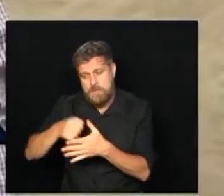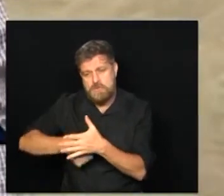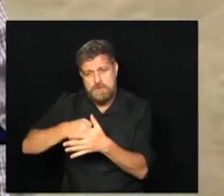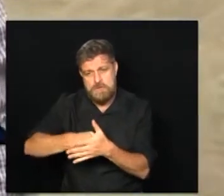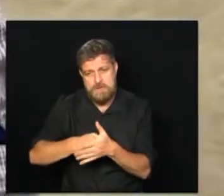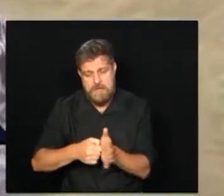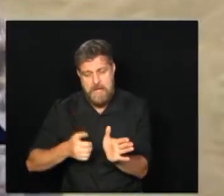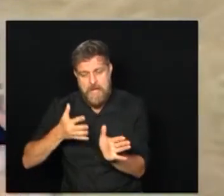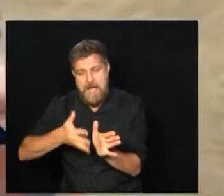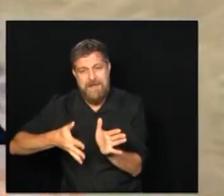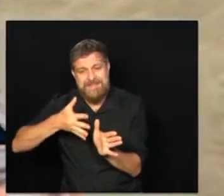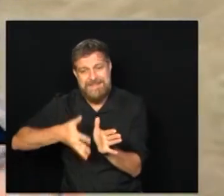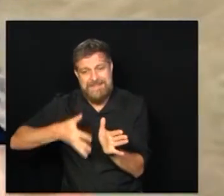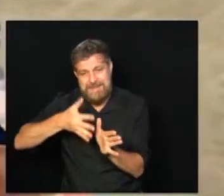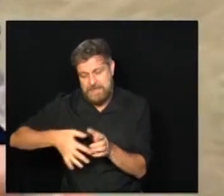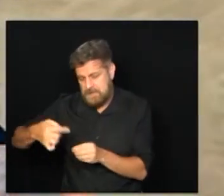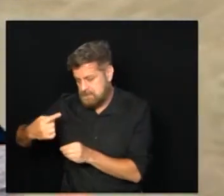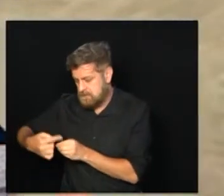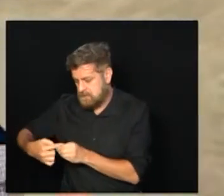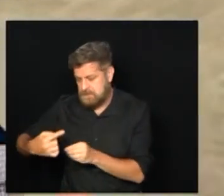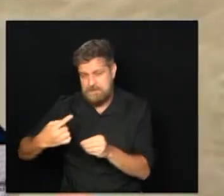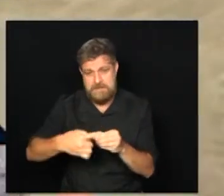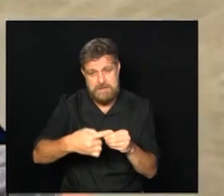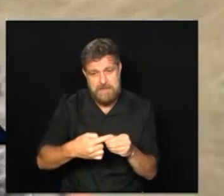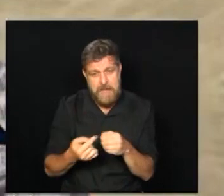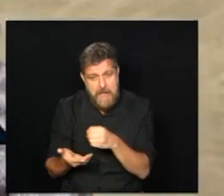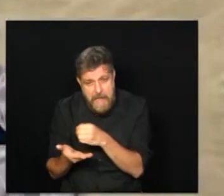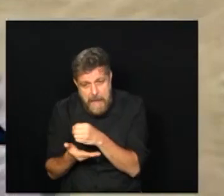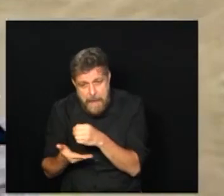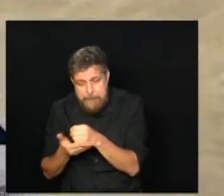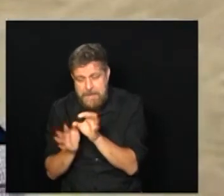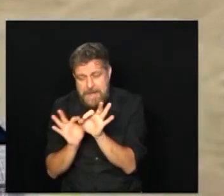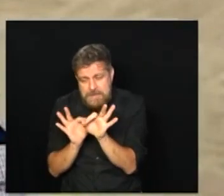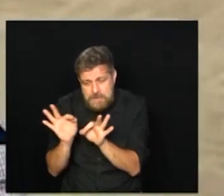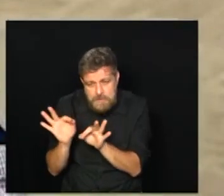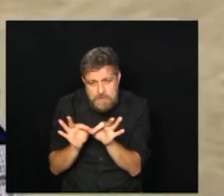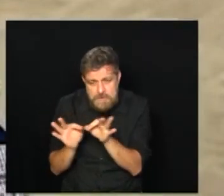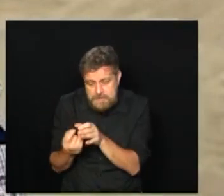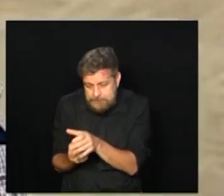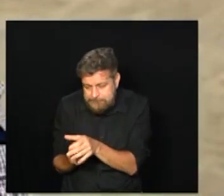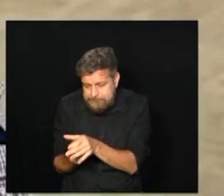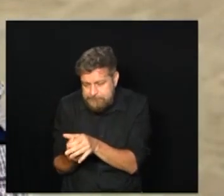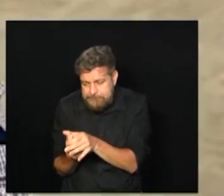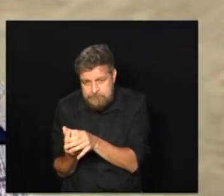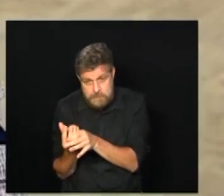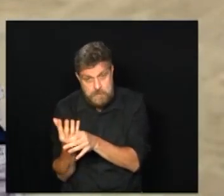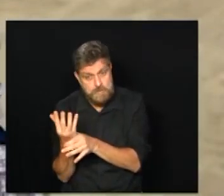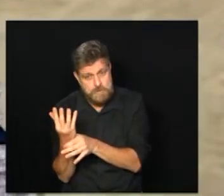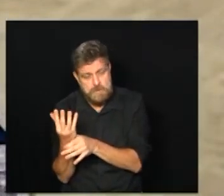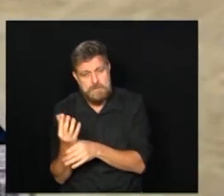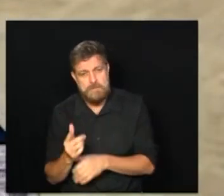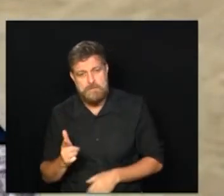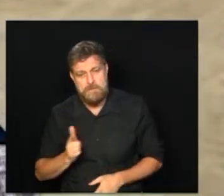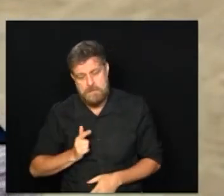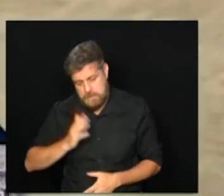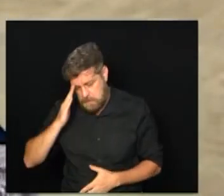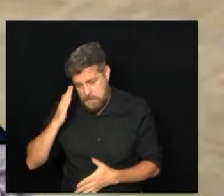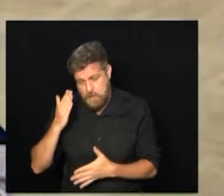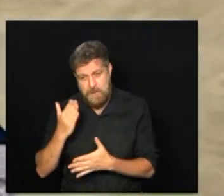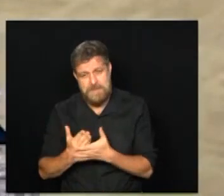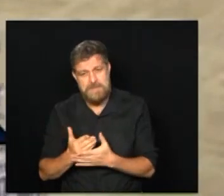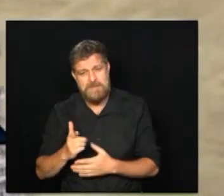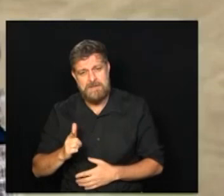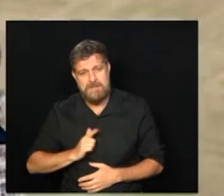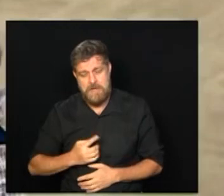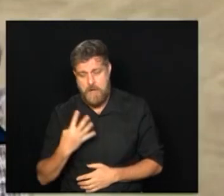Trem Intercidades. É um projeto embrião, é um projeto que está nascendo. Muito provavelmente ele